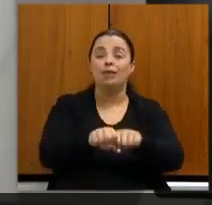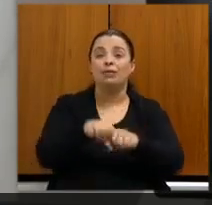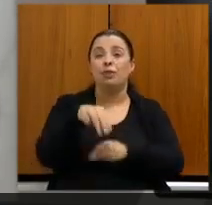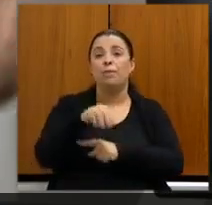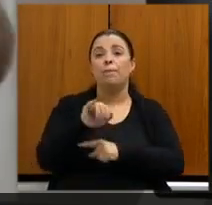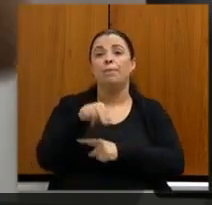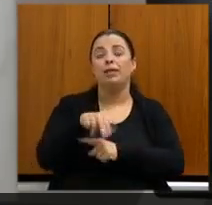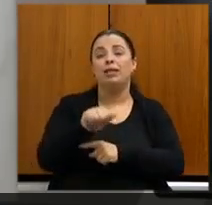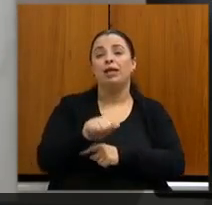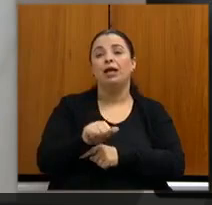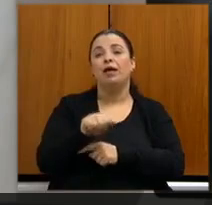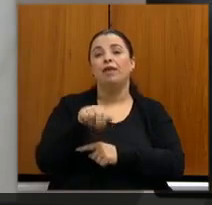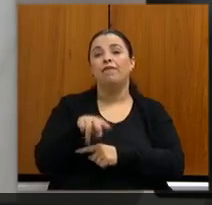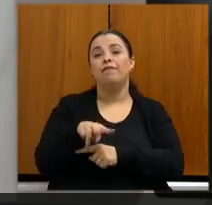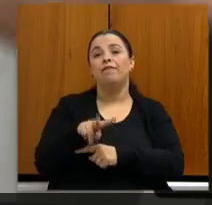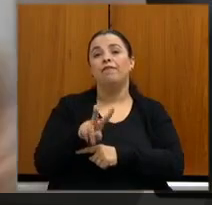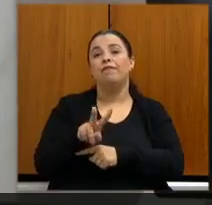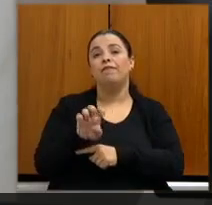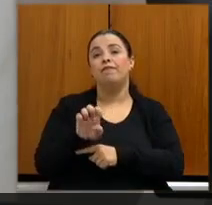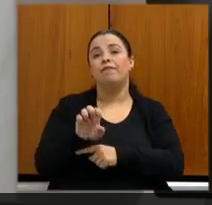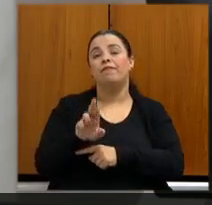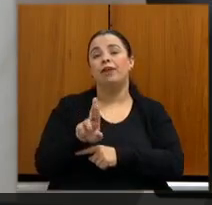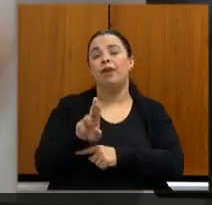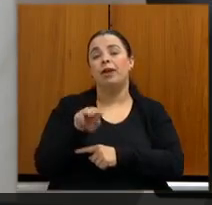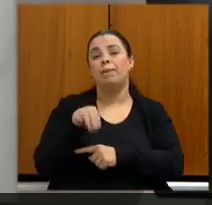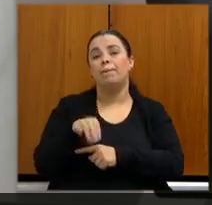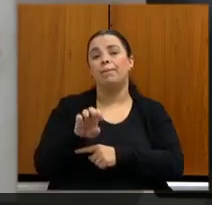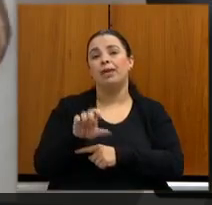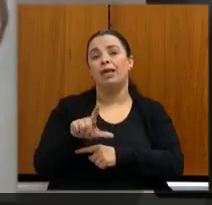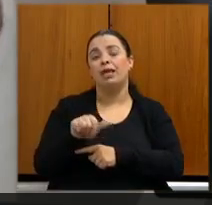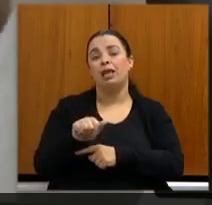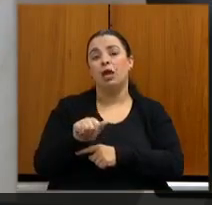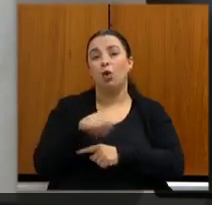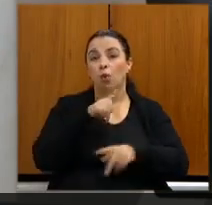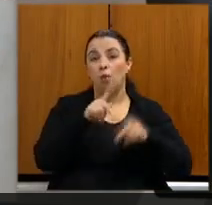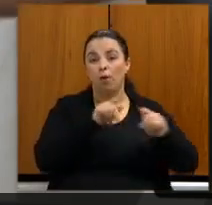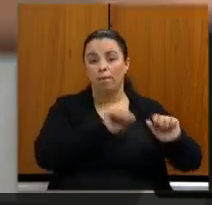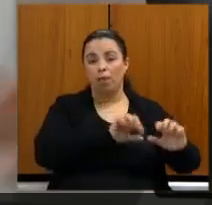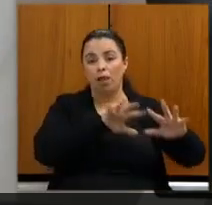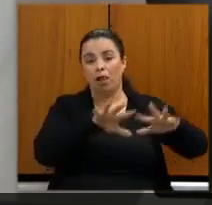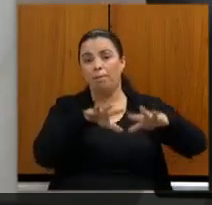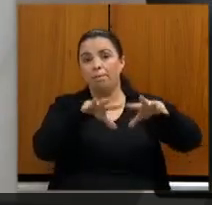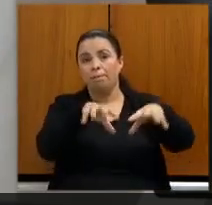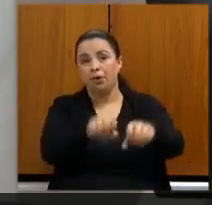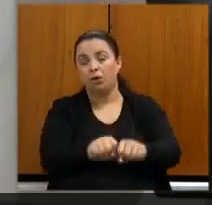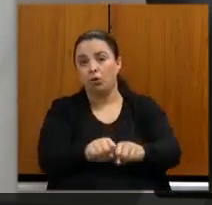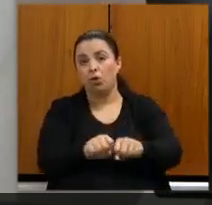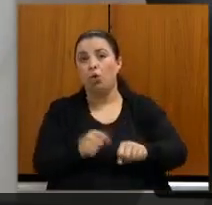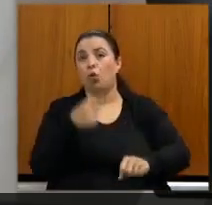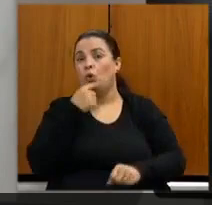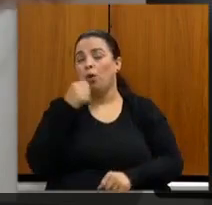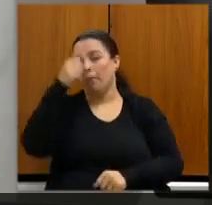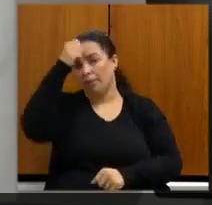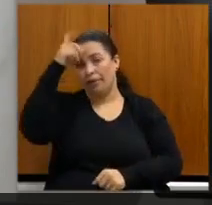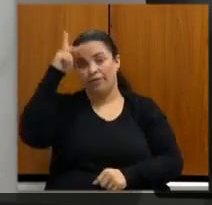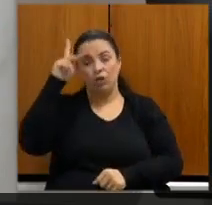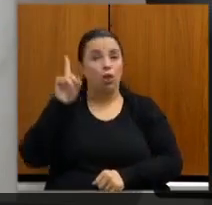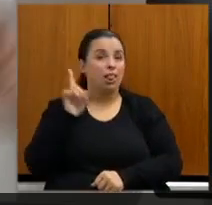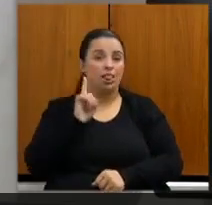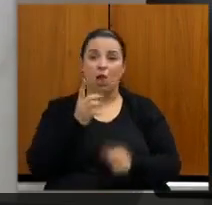Jesus o povo ocupou um terreno abandonado a queda da prefeitura ele não aceitou o processo de negociação